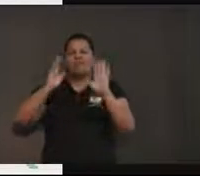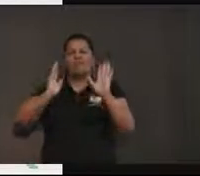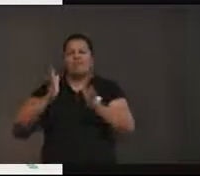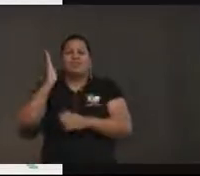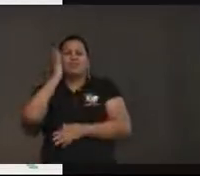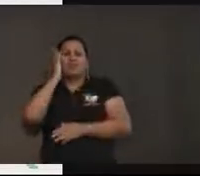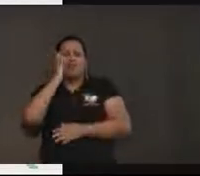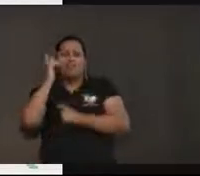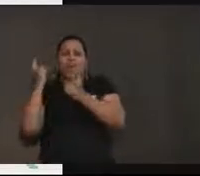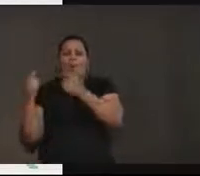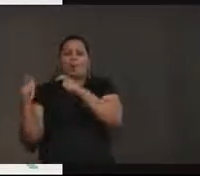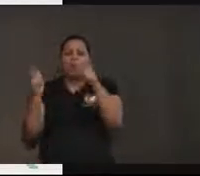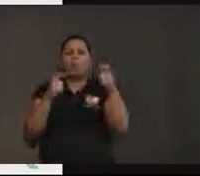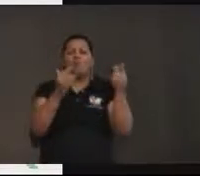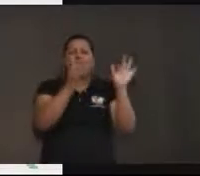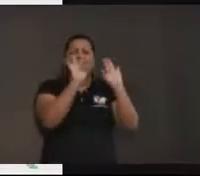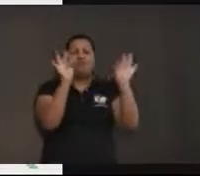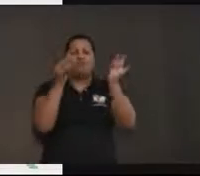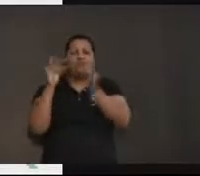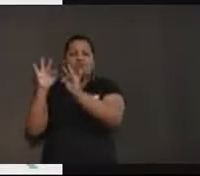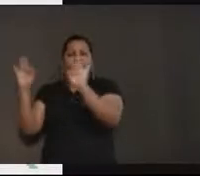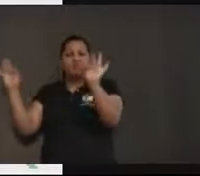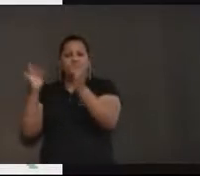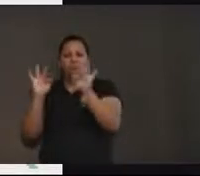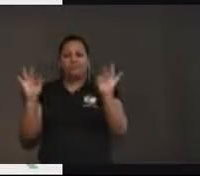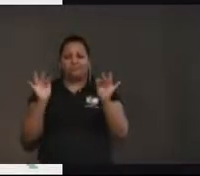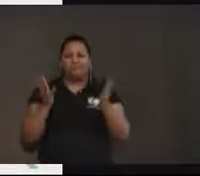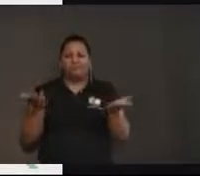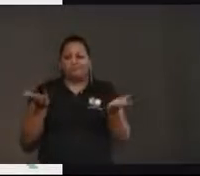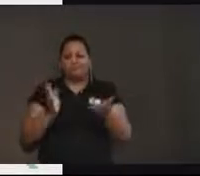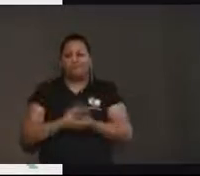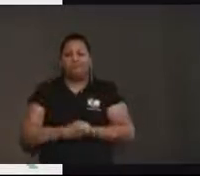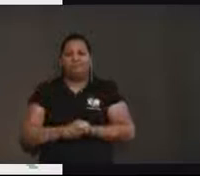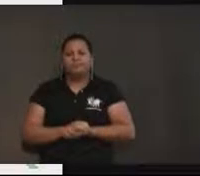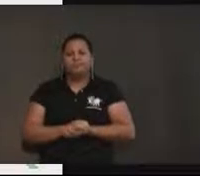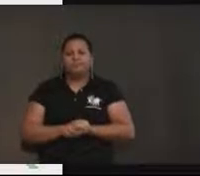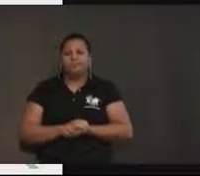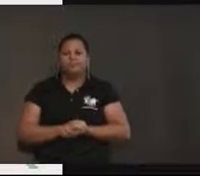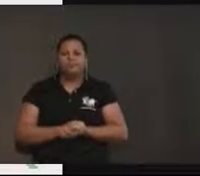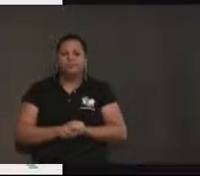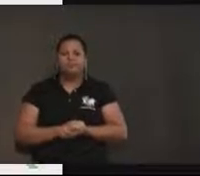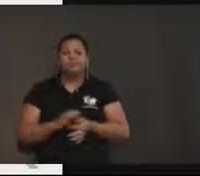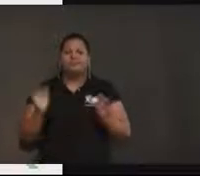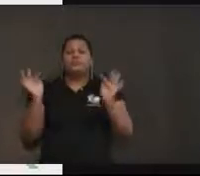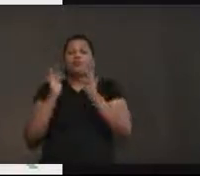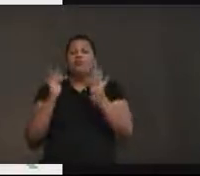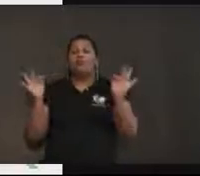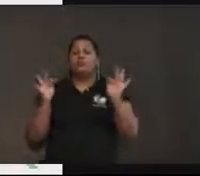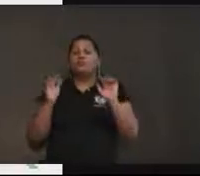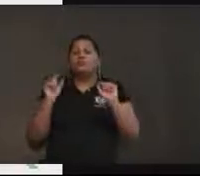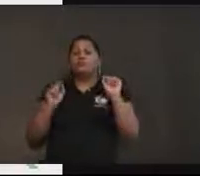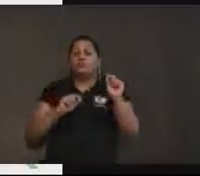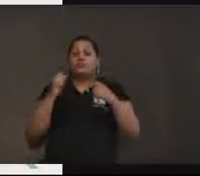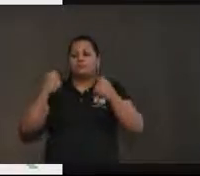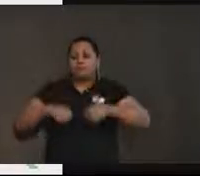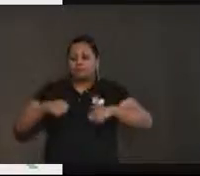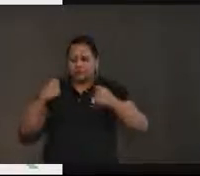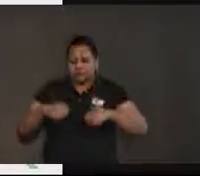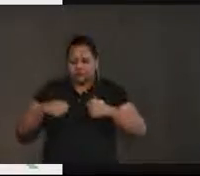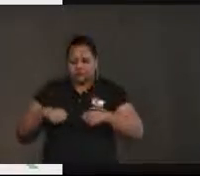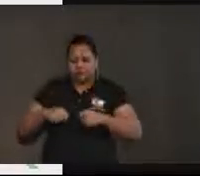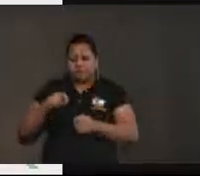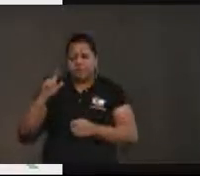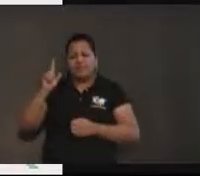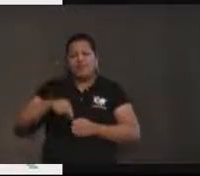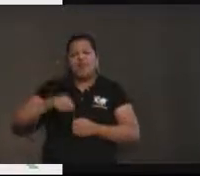funções para mim já tá ótimo e aí vamos o que que eu preciso Agora eu preciso teoria